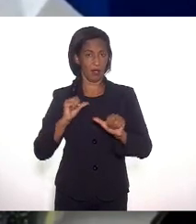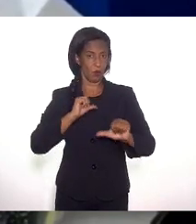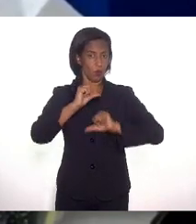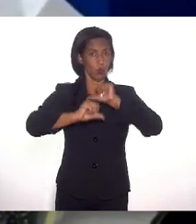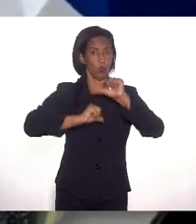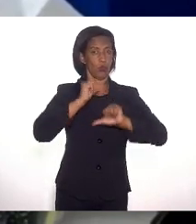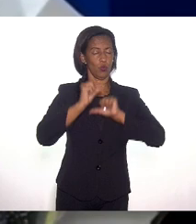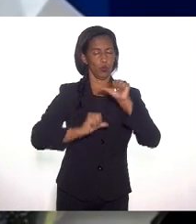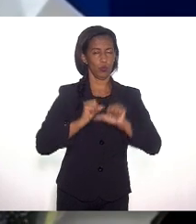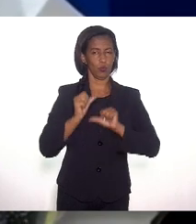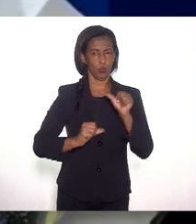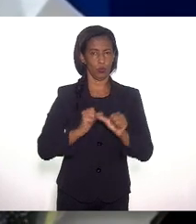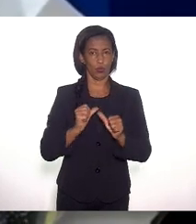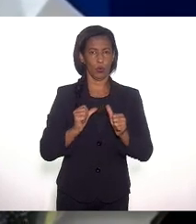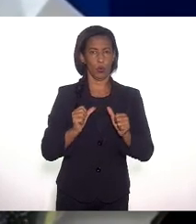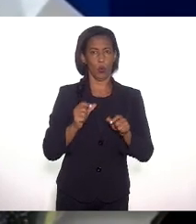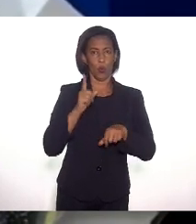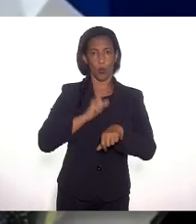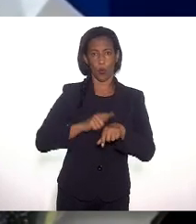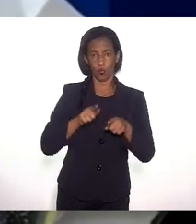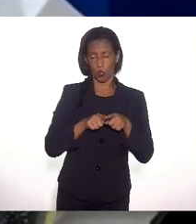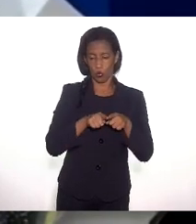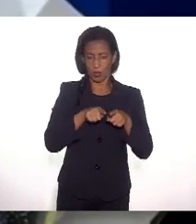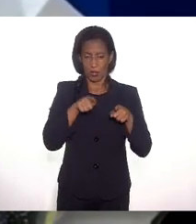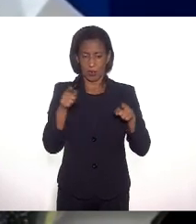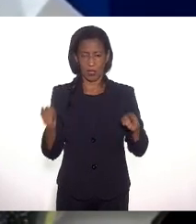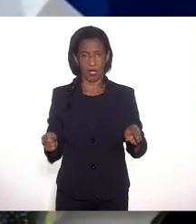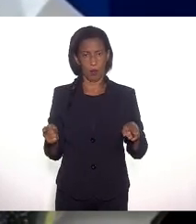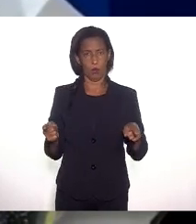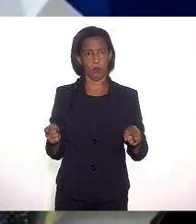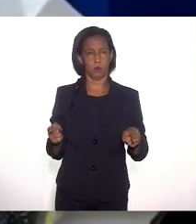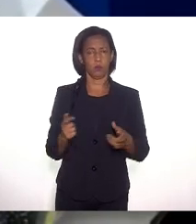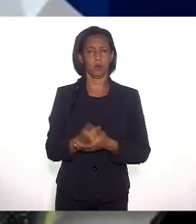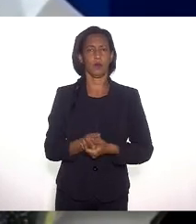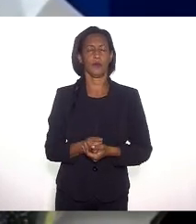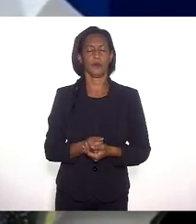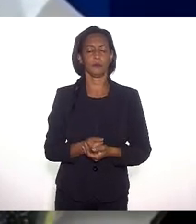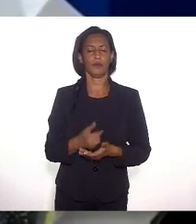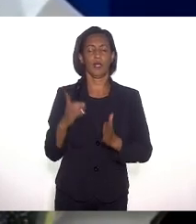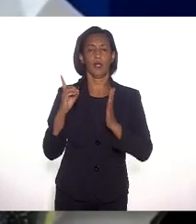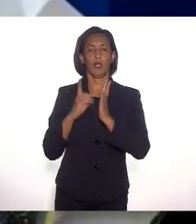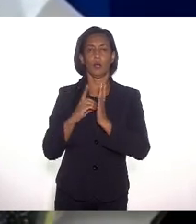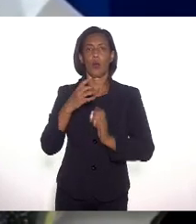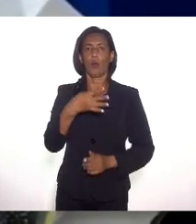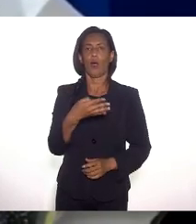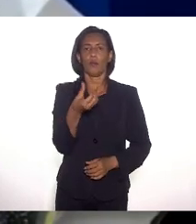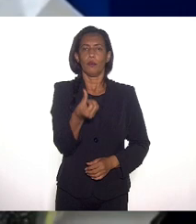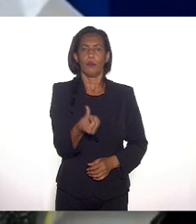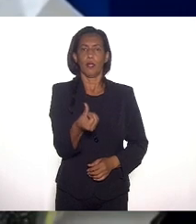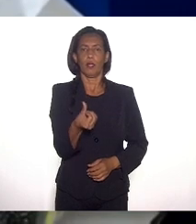a questão da prorrogação da data de fruição dos benefícios, que é o decreto